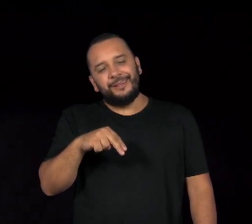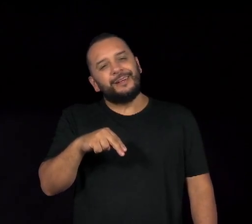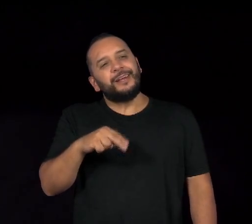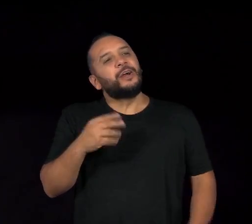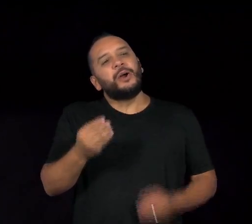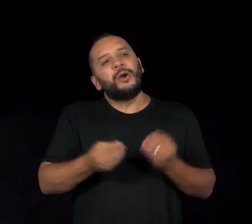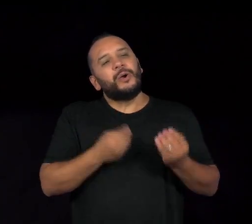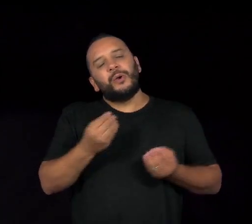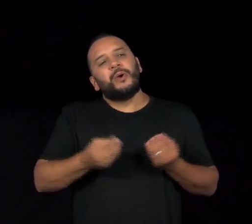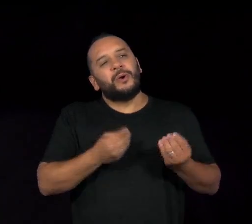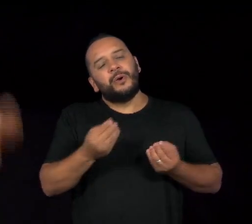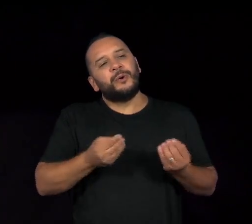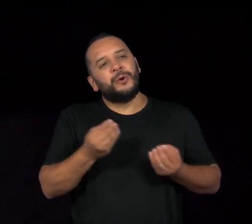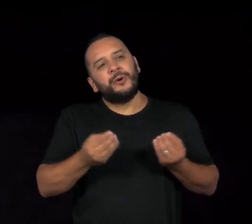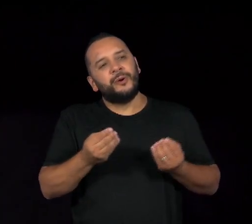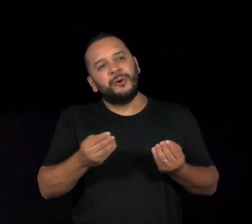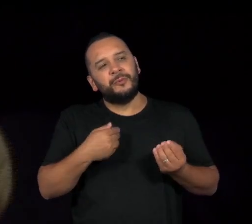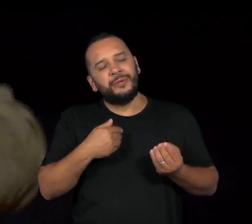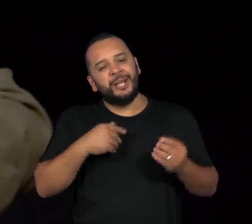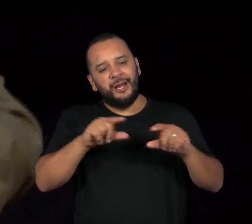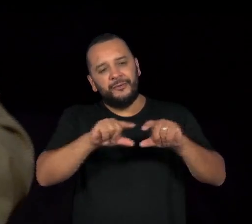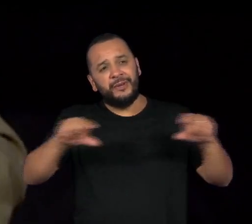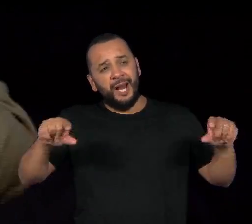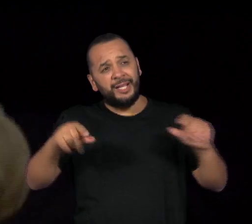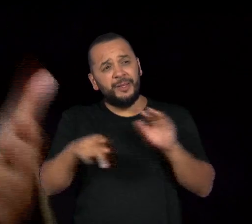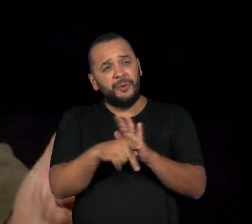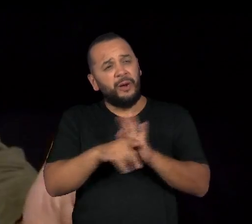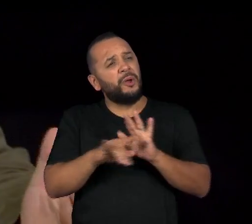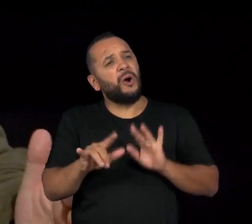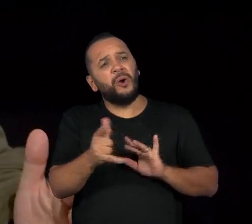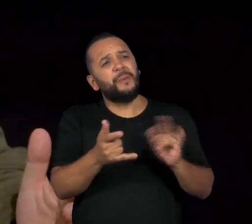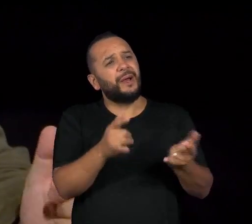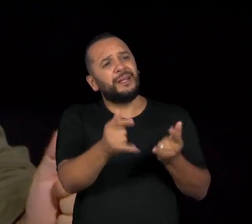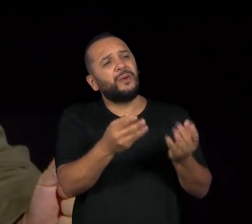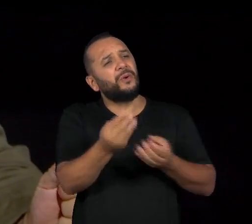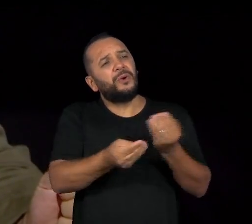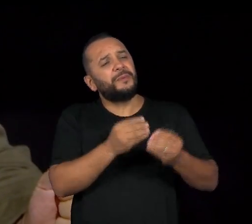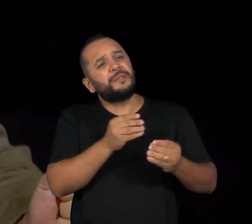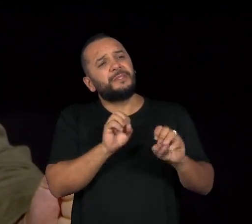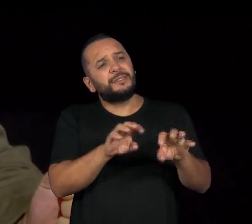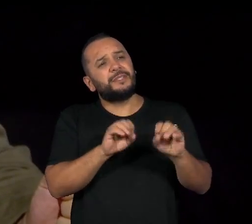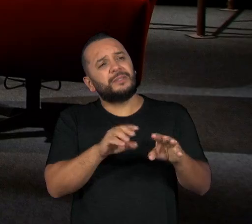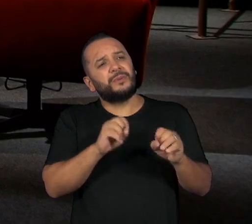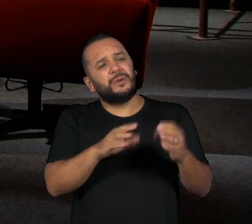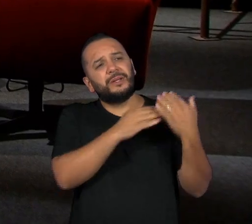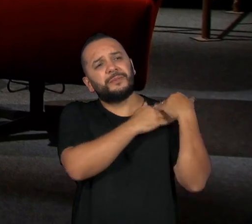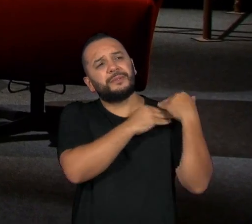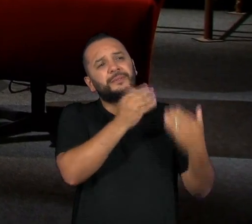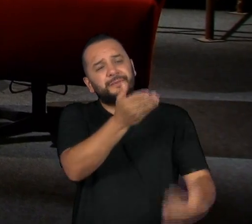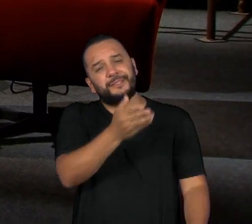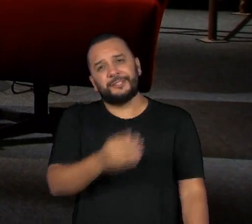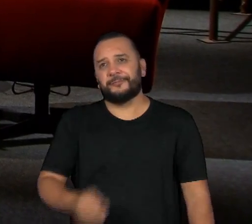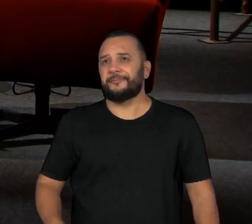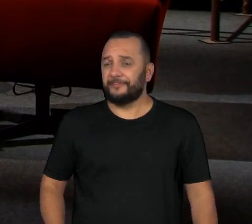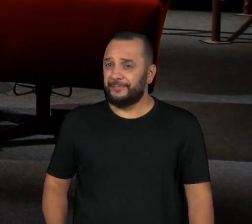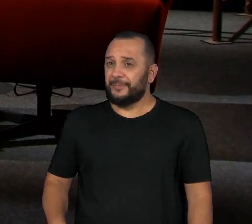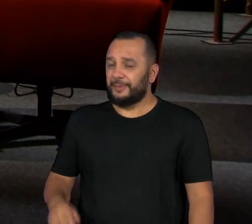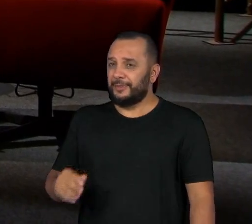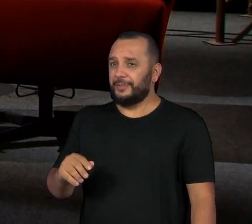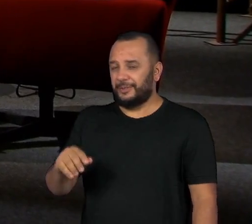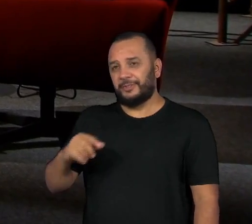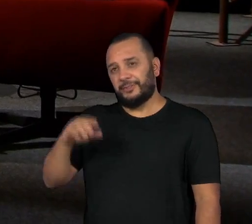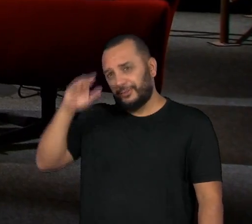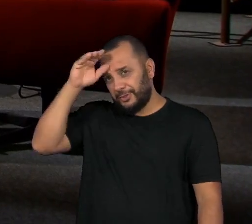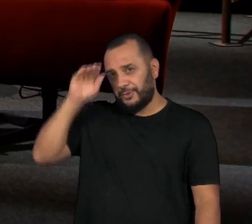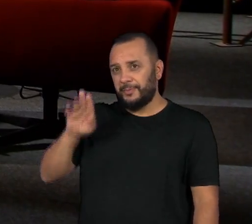como que ele pegou essa frase do Homem-Aranha? Como que ele te ensinou responsabilidades? Olha, o tio Ben tinha